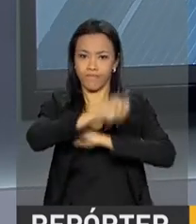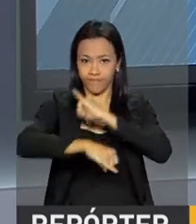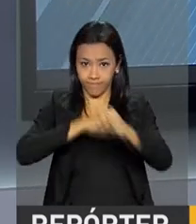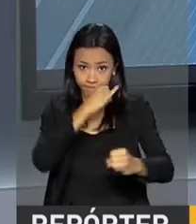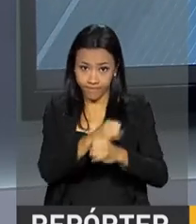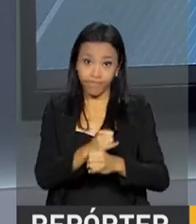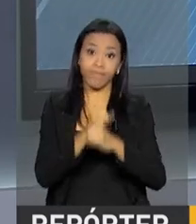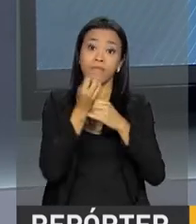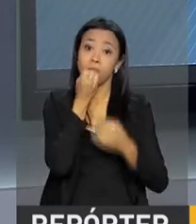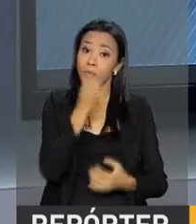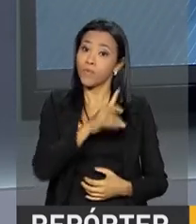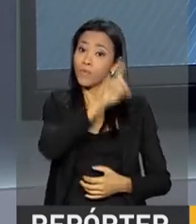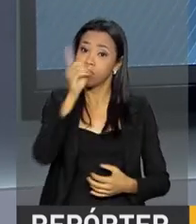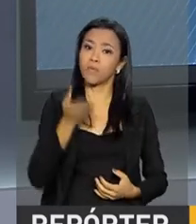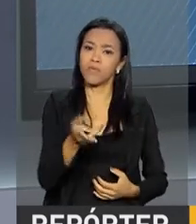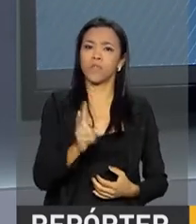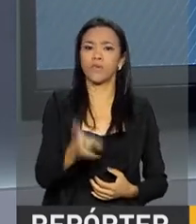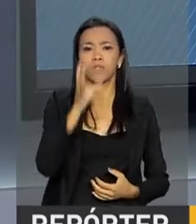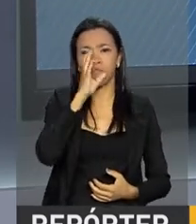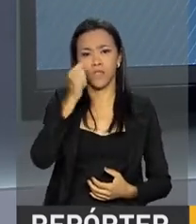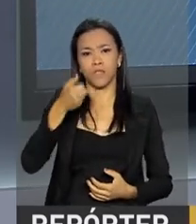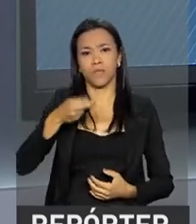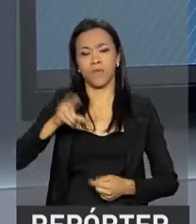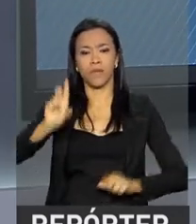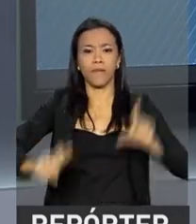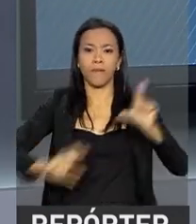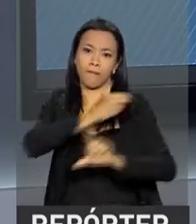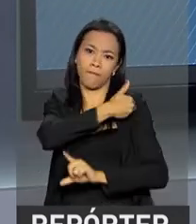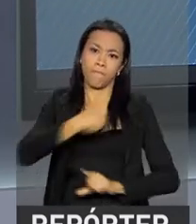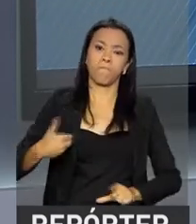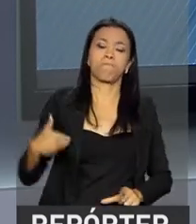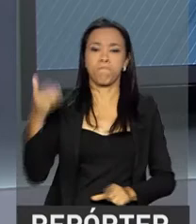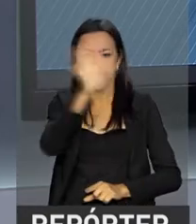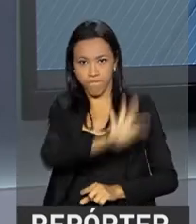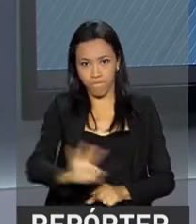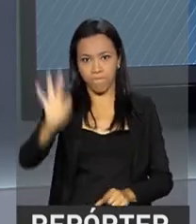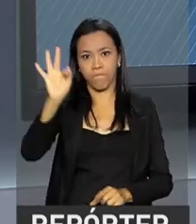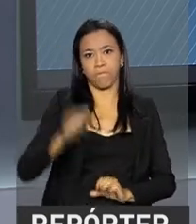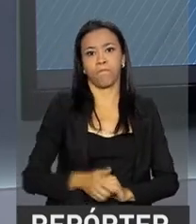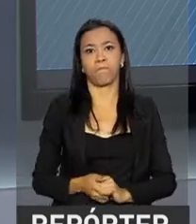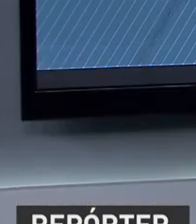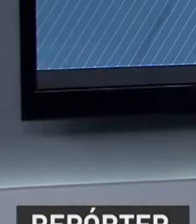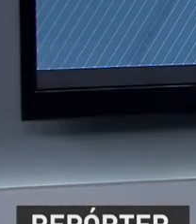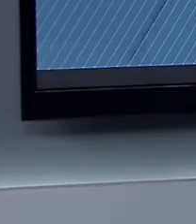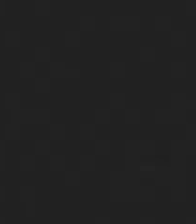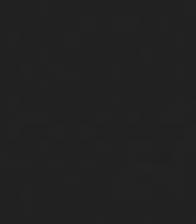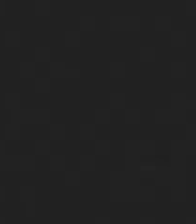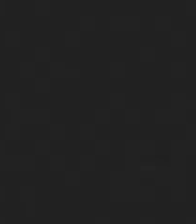internet bom dia pra você continue com a gente aqui na nbr a tv do governo federal